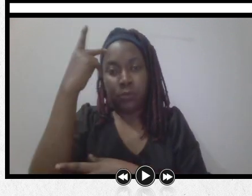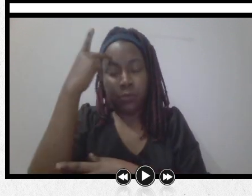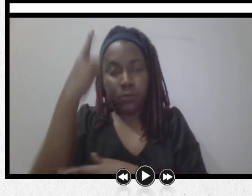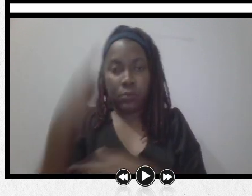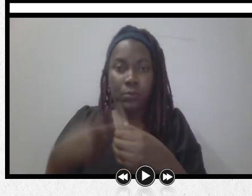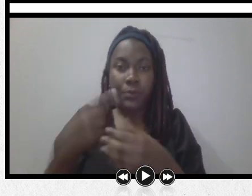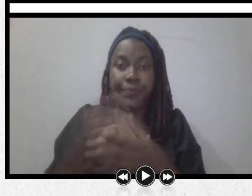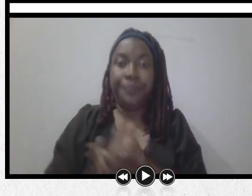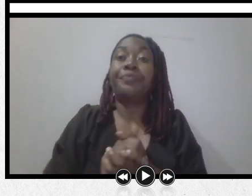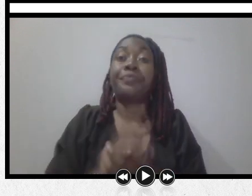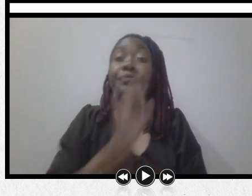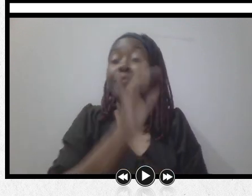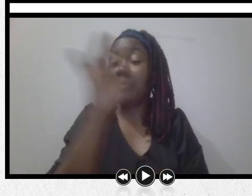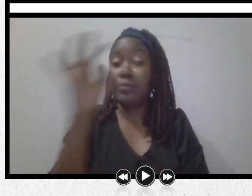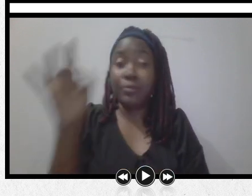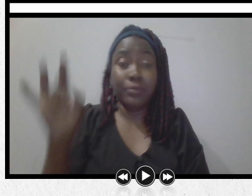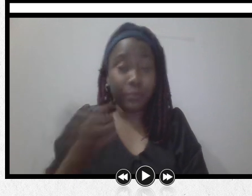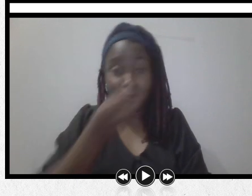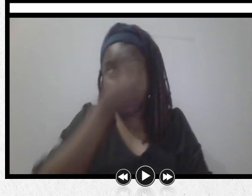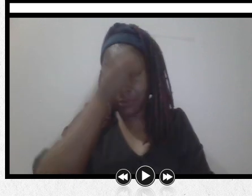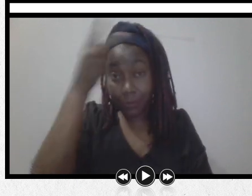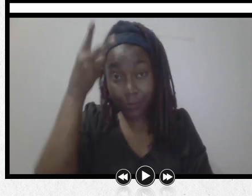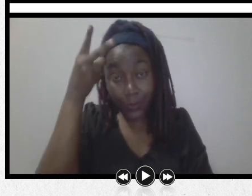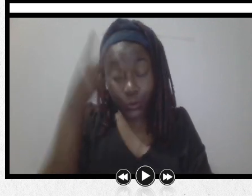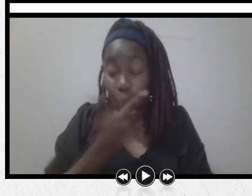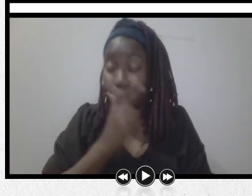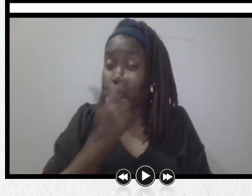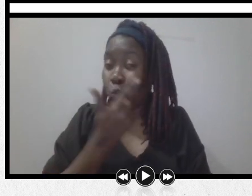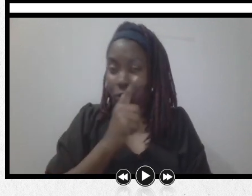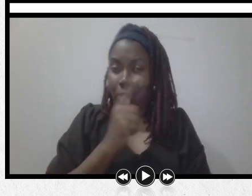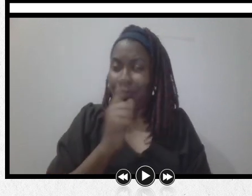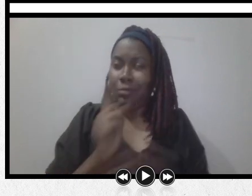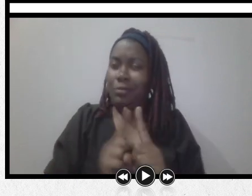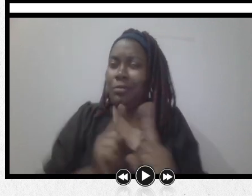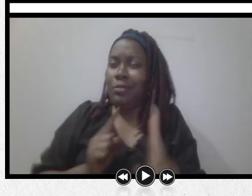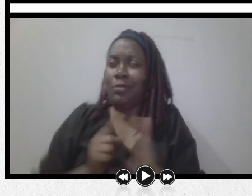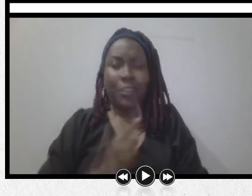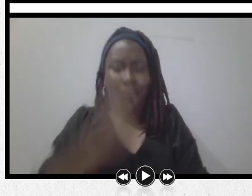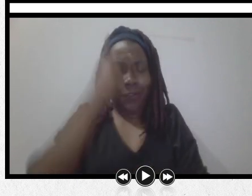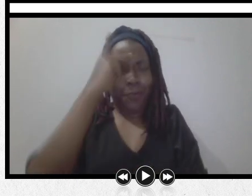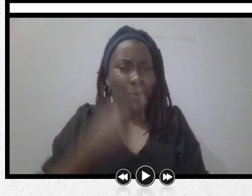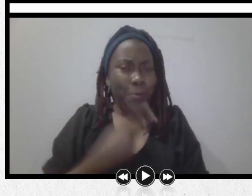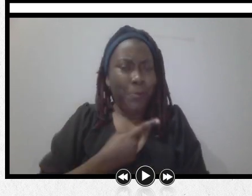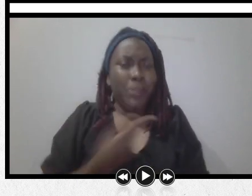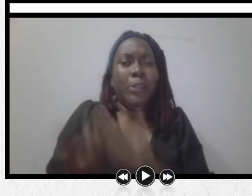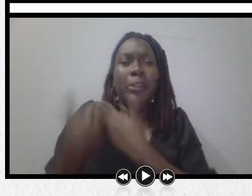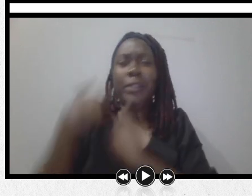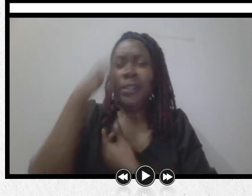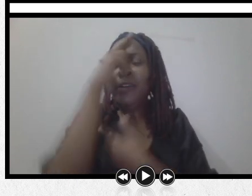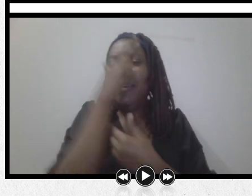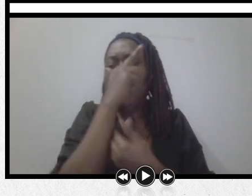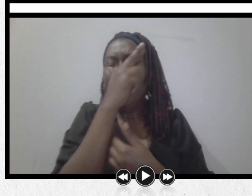Paulo, cada uma das cidades dessa região metropolitana não exerce de forma isolada a titularidade e as prerrogativas sobre o